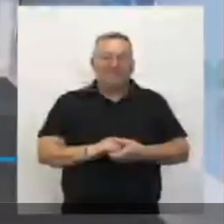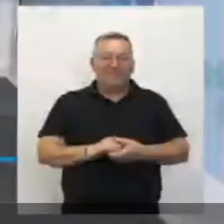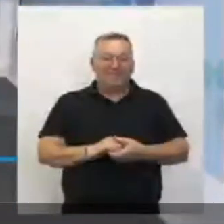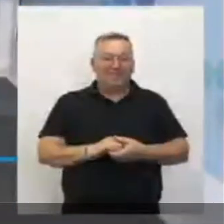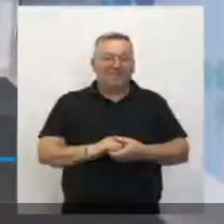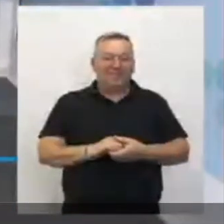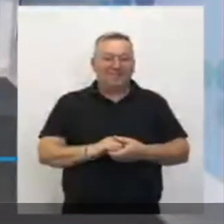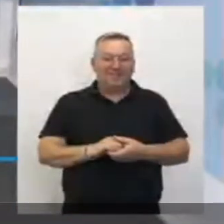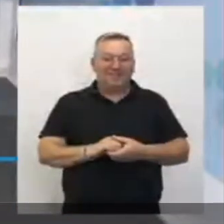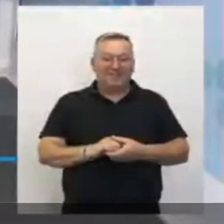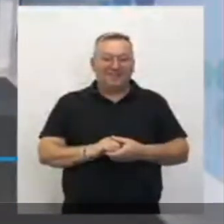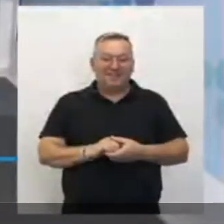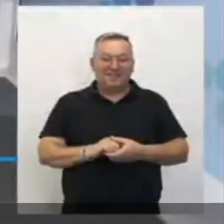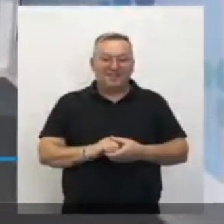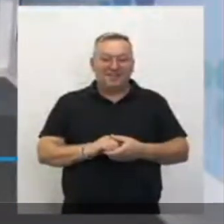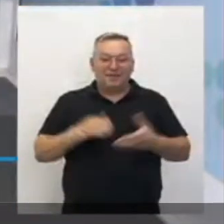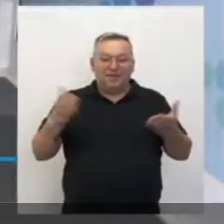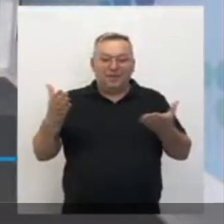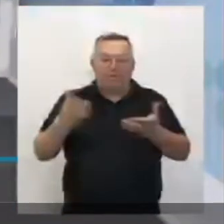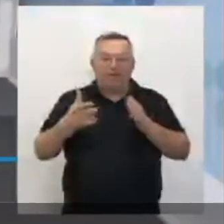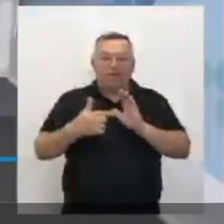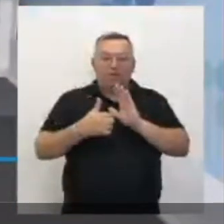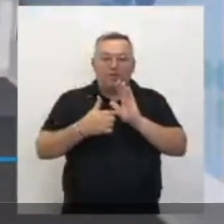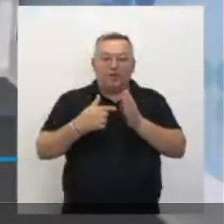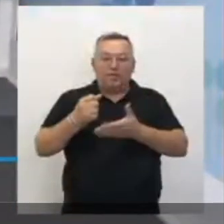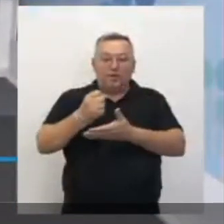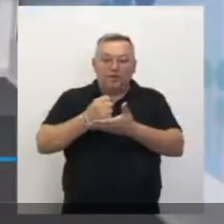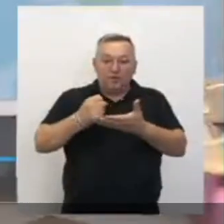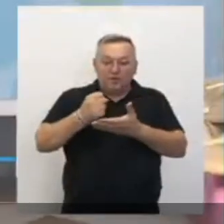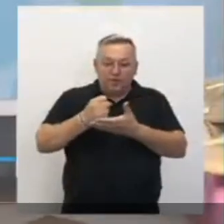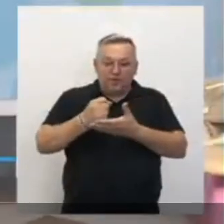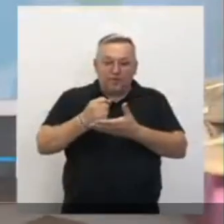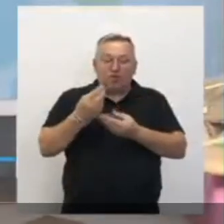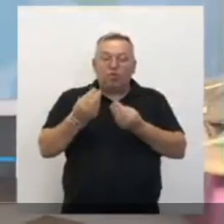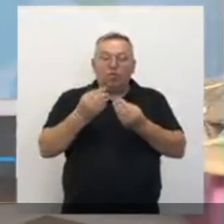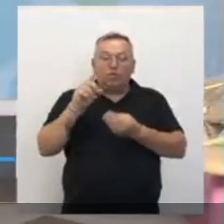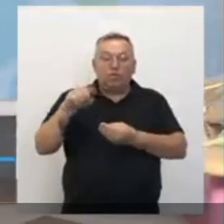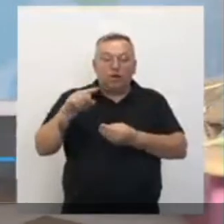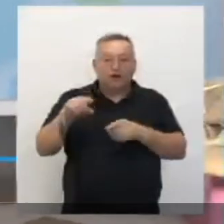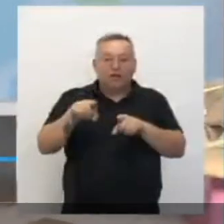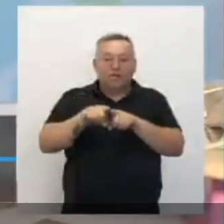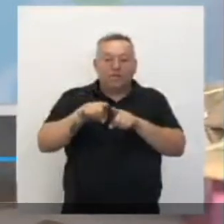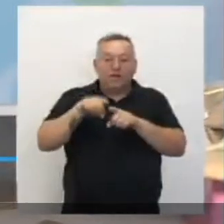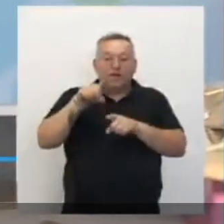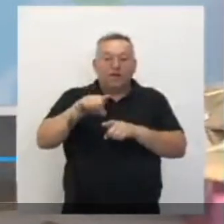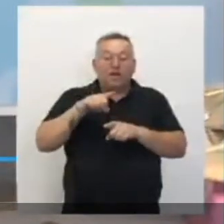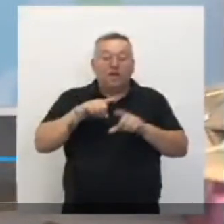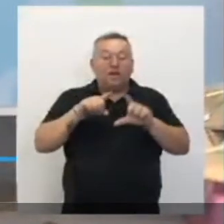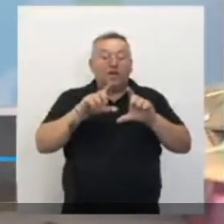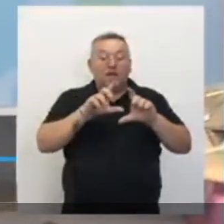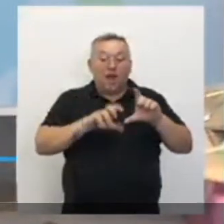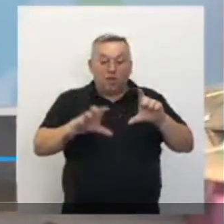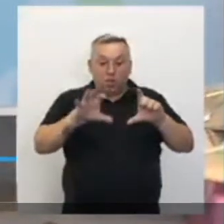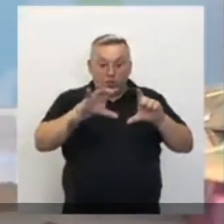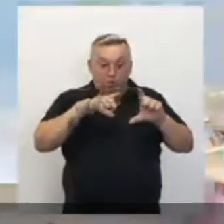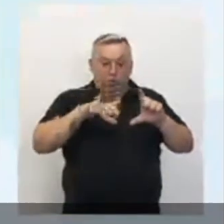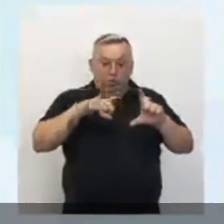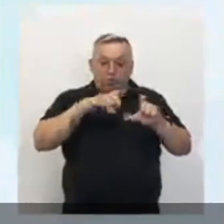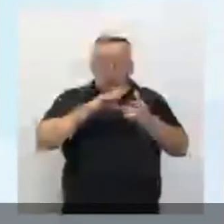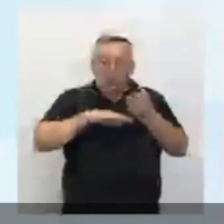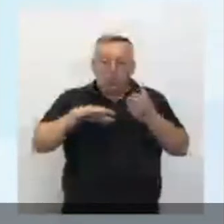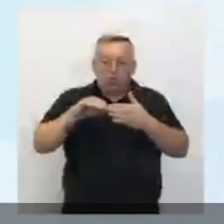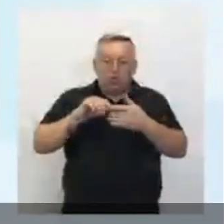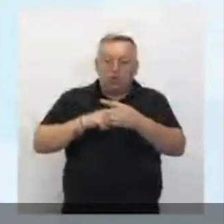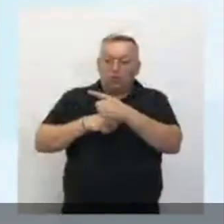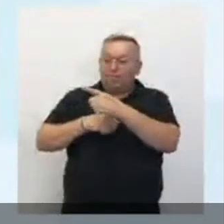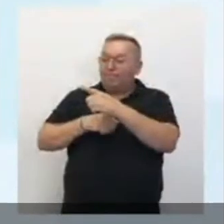Hoje a ideia eu vou mostrar para vocês uma base aí da construção de como funciona. Nesse QR Code tem toda a informação, tem toda a instrução